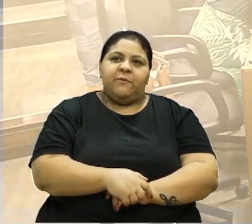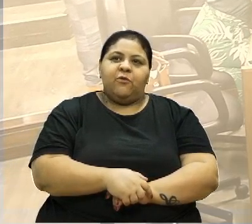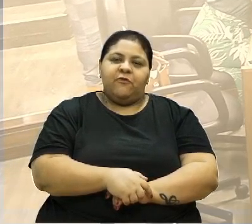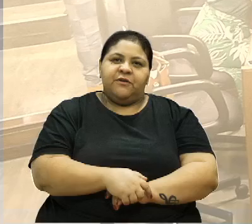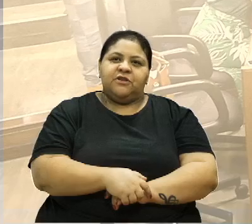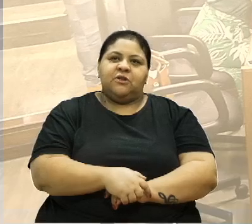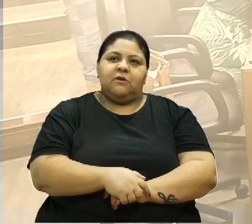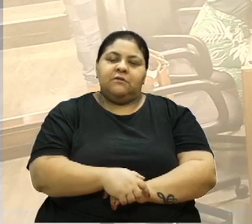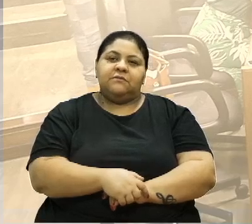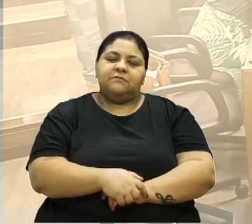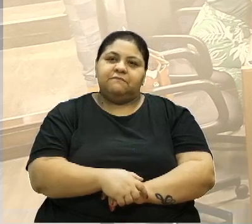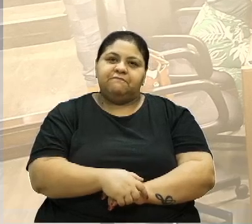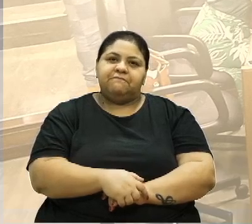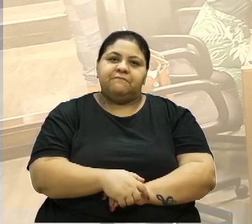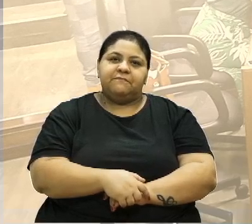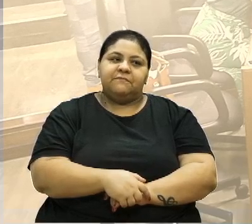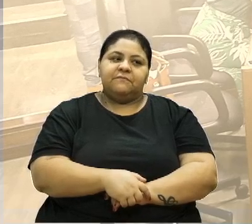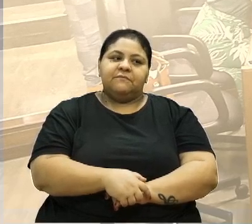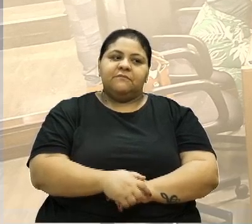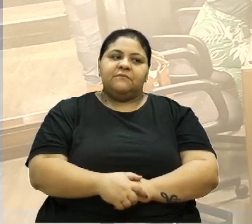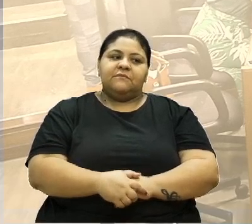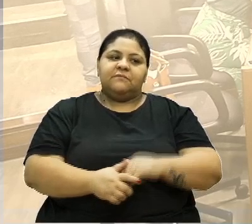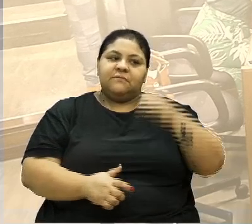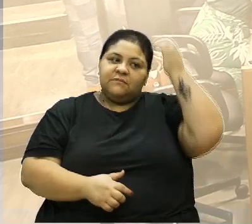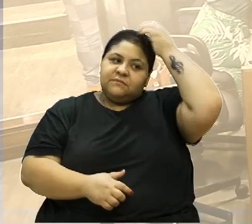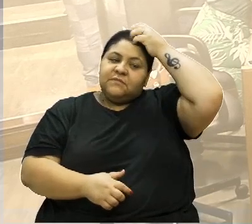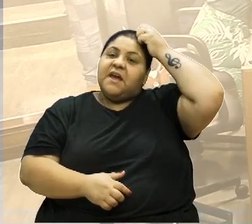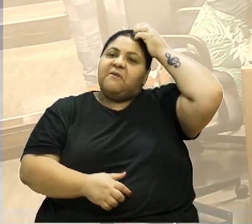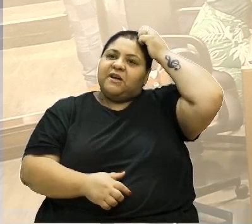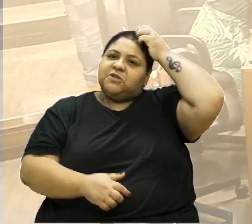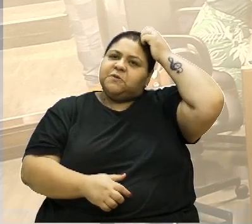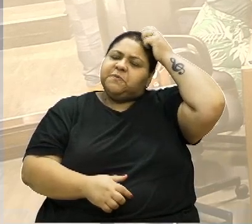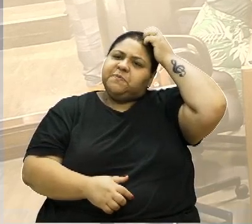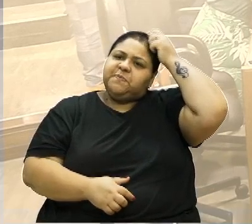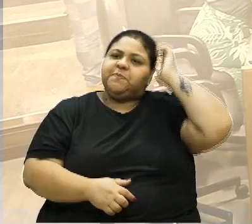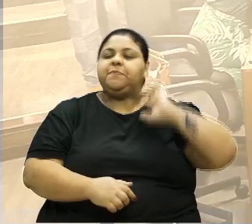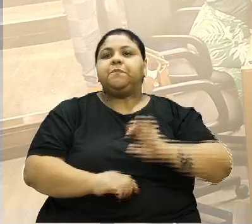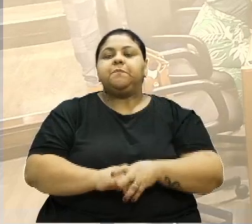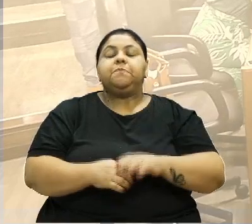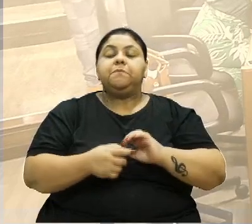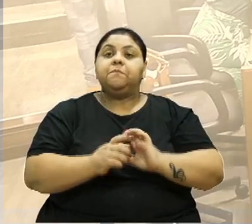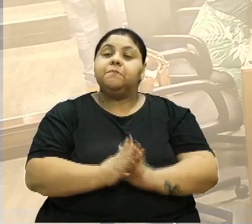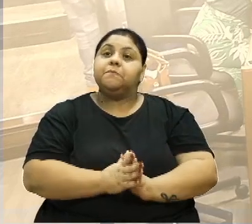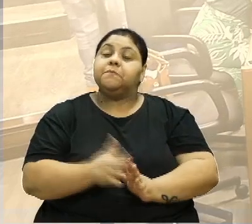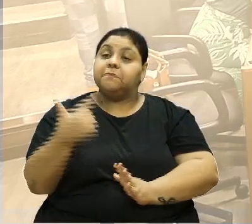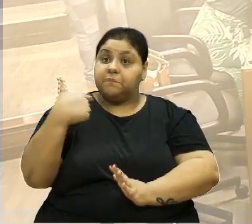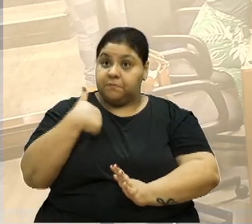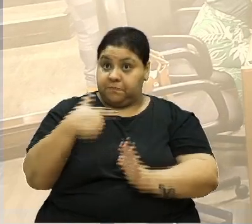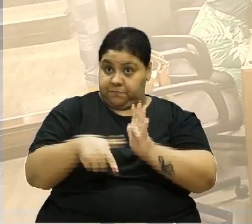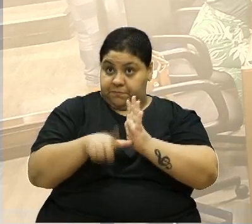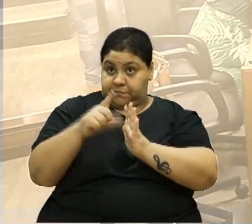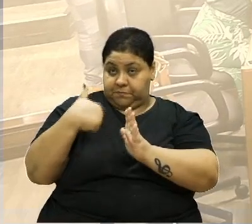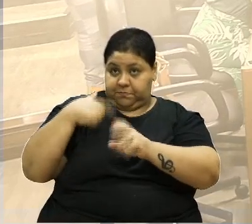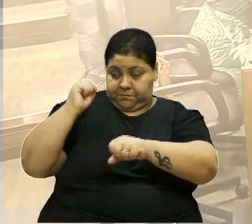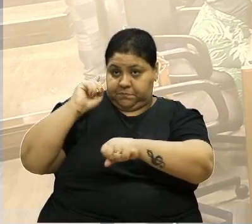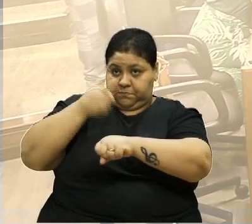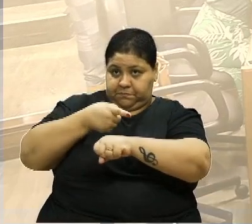Vereador Felipe, eu já conheci o senhor antes do meu